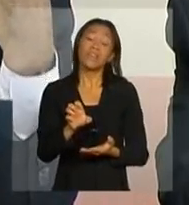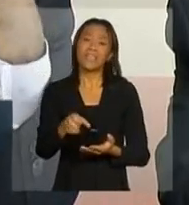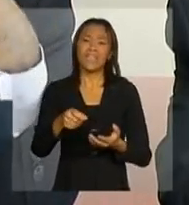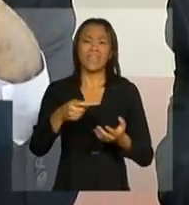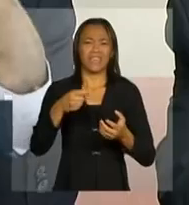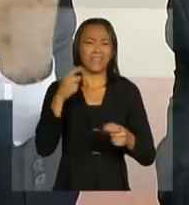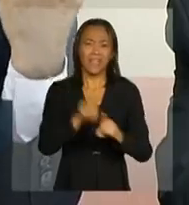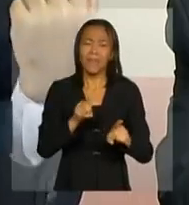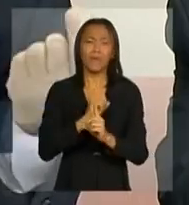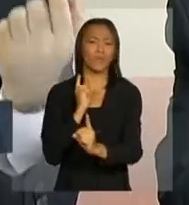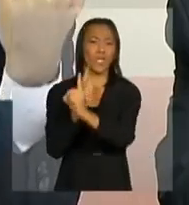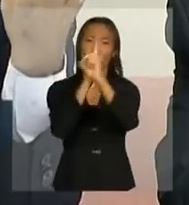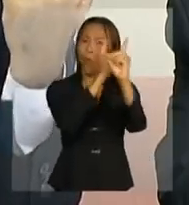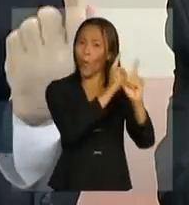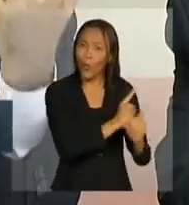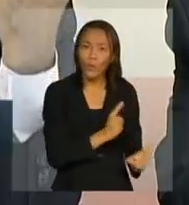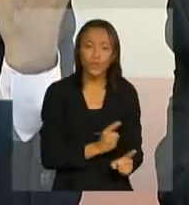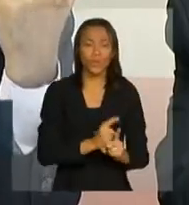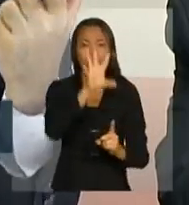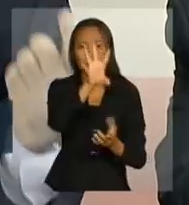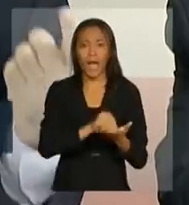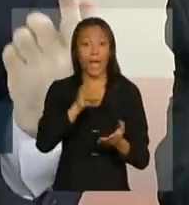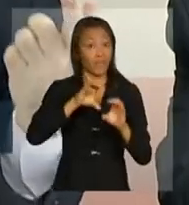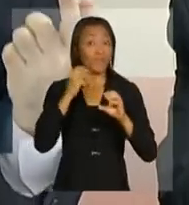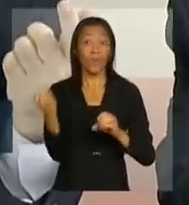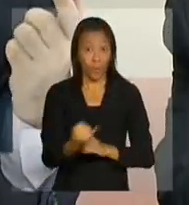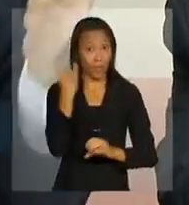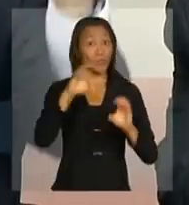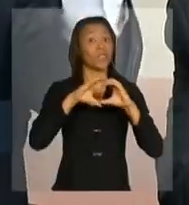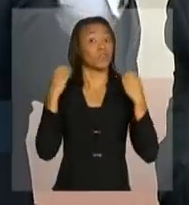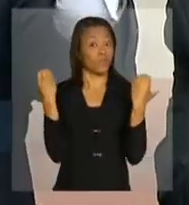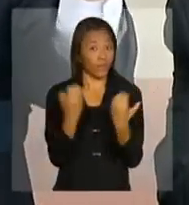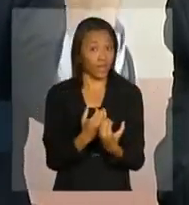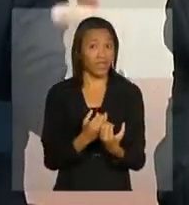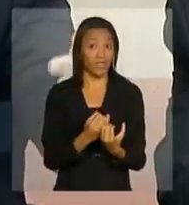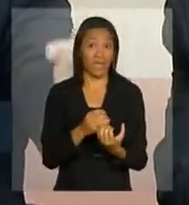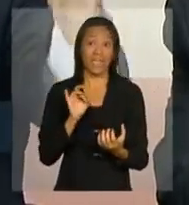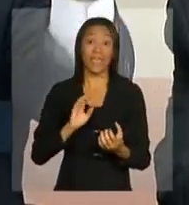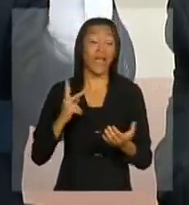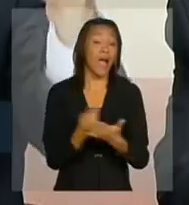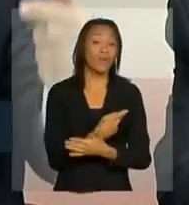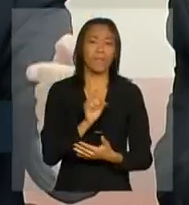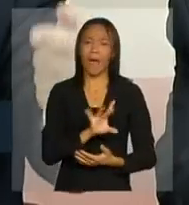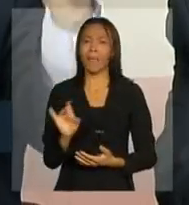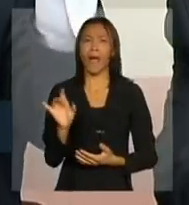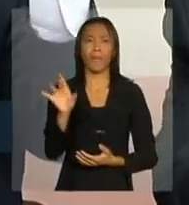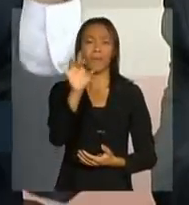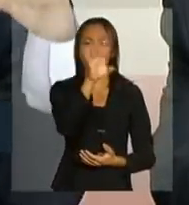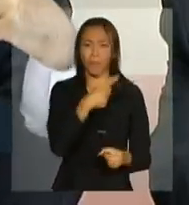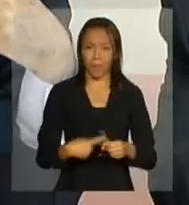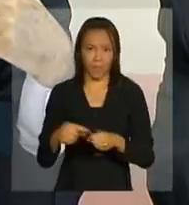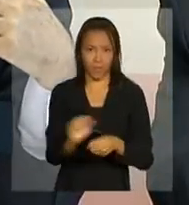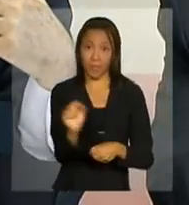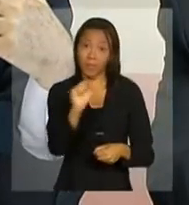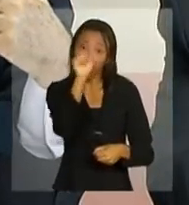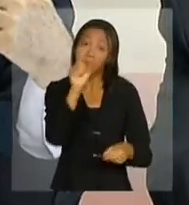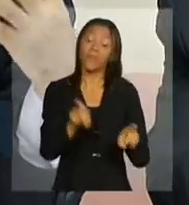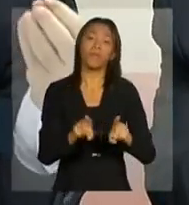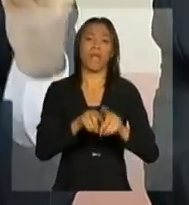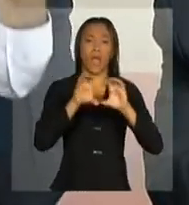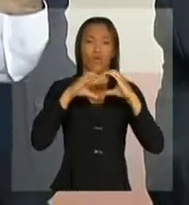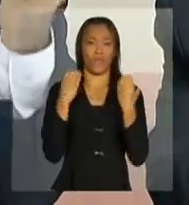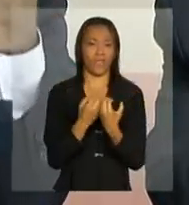conferências traziam. Vejam a importância das conferências que são realizadas lá nos municípios, depois nos estados, a conferência nacional